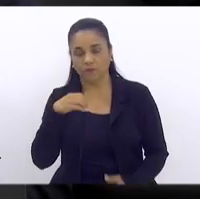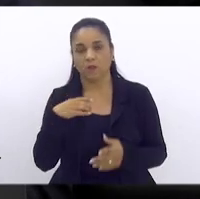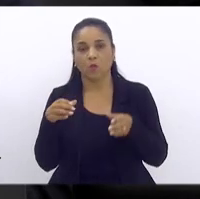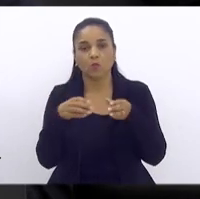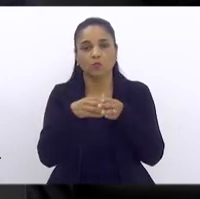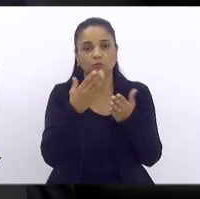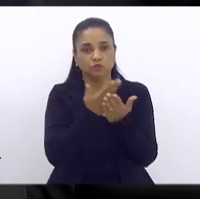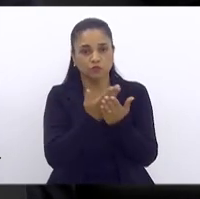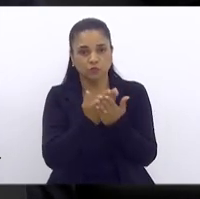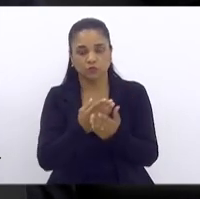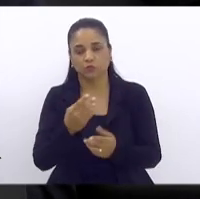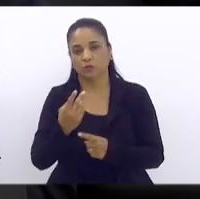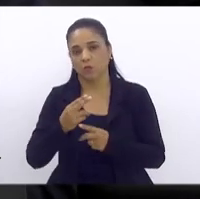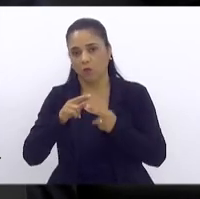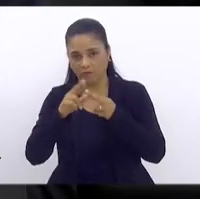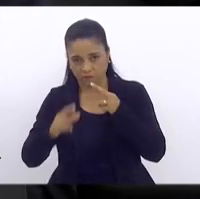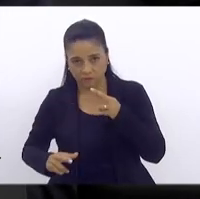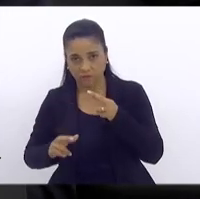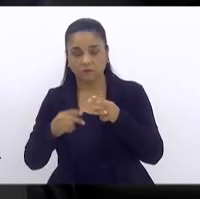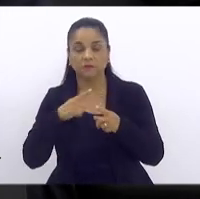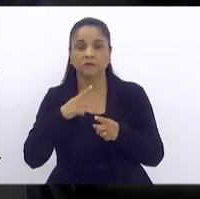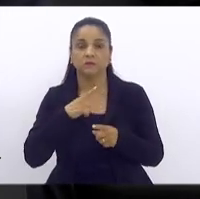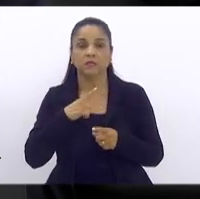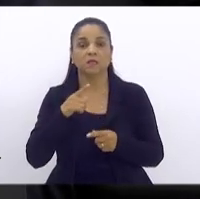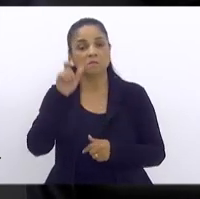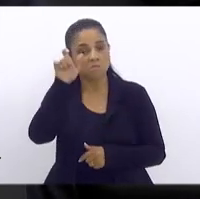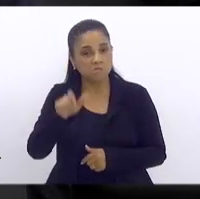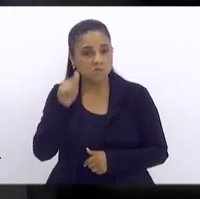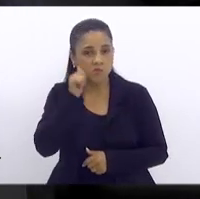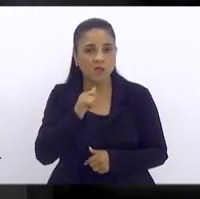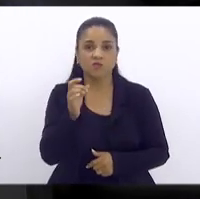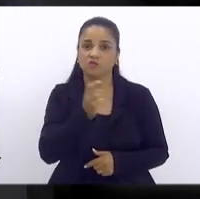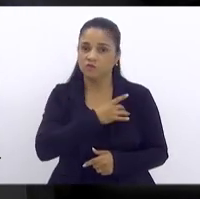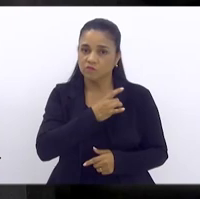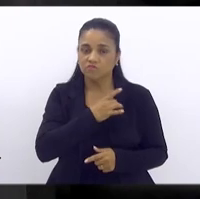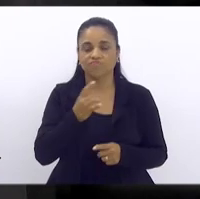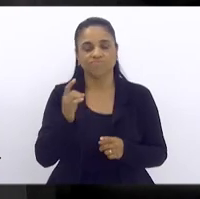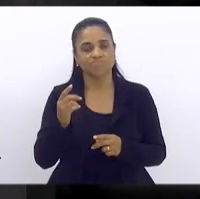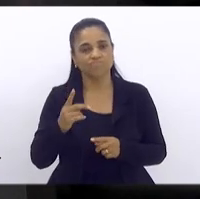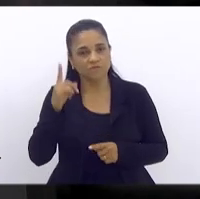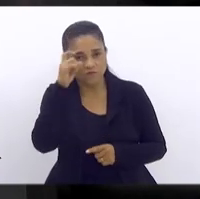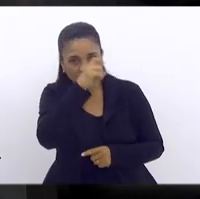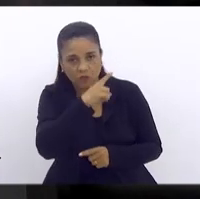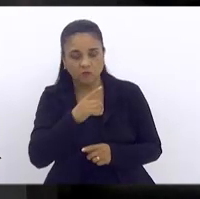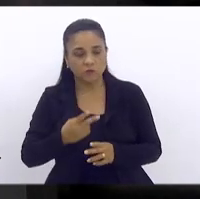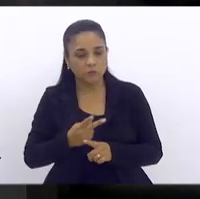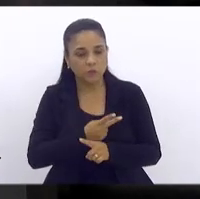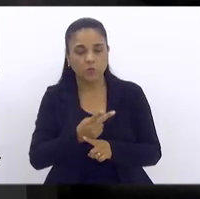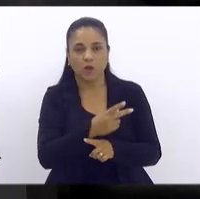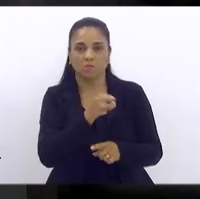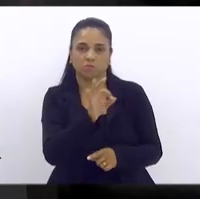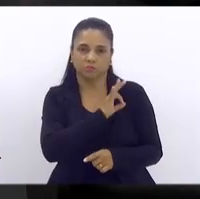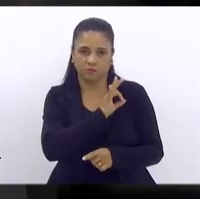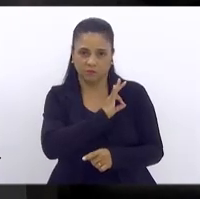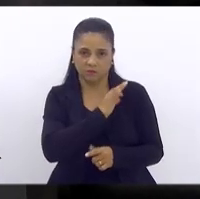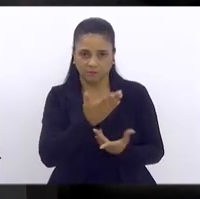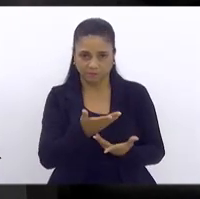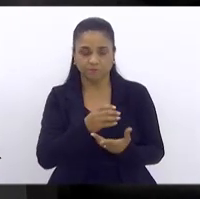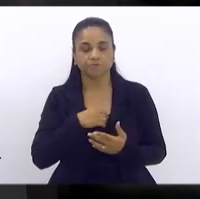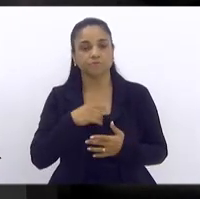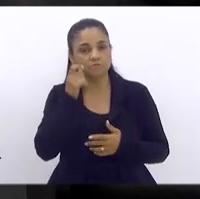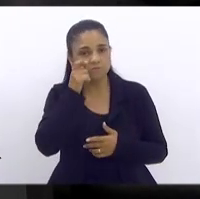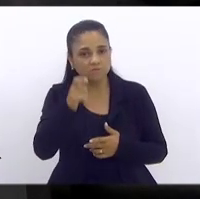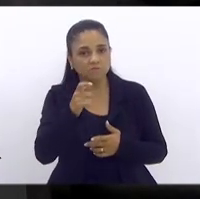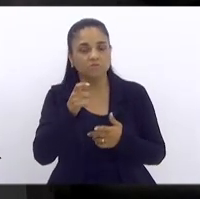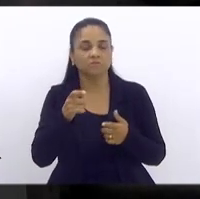UFRJ, muitas mulheres que têm dificuldade, medo mesmo de procurar a autoridade policial. Então, e interessante falar também